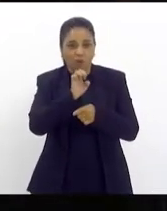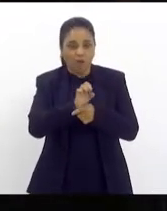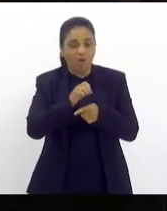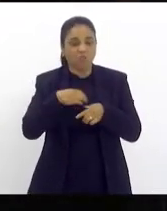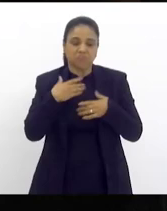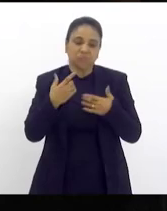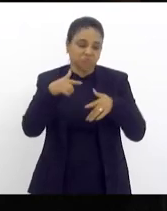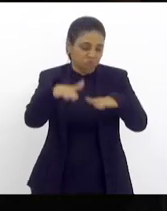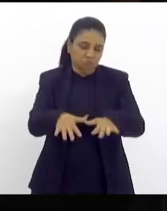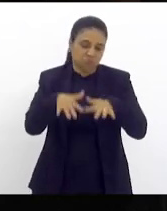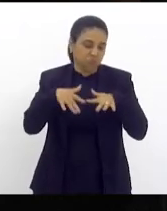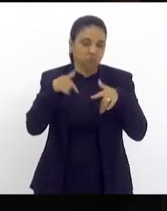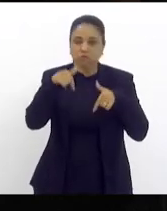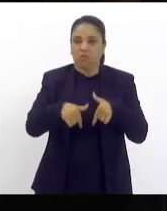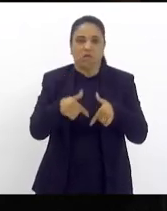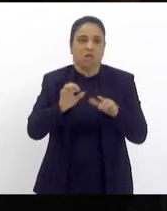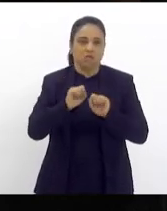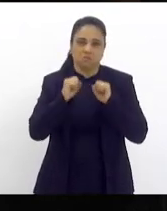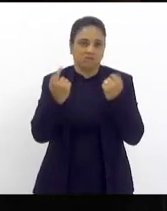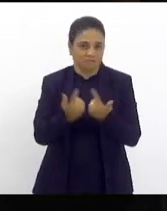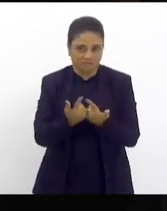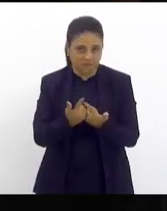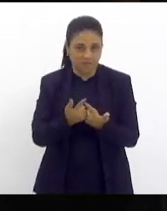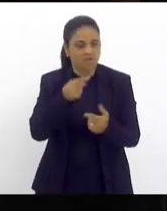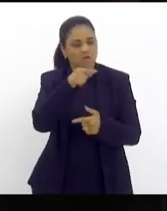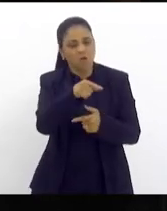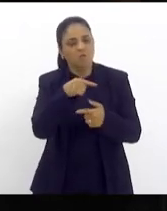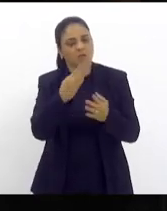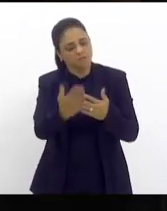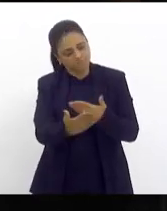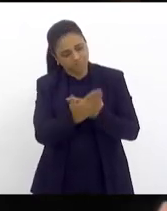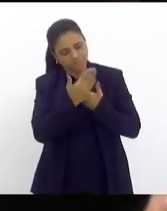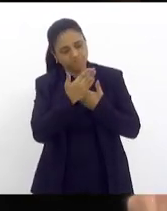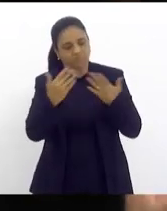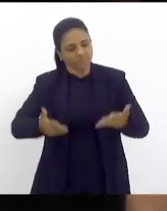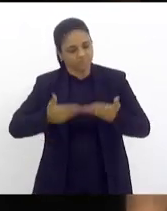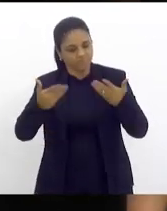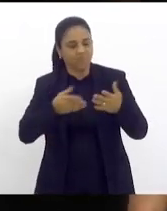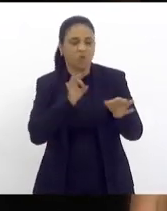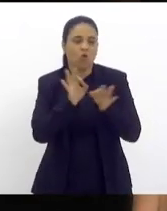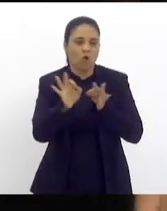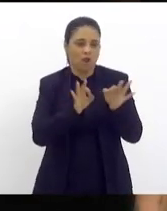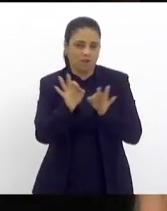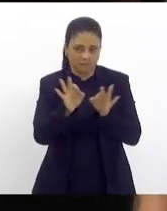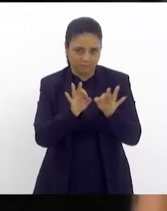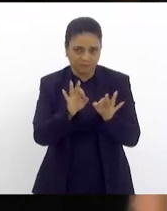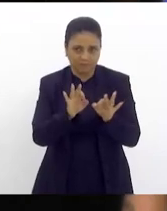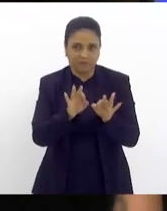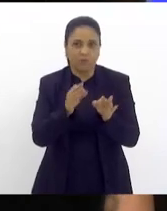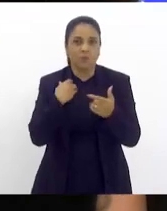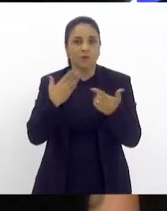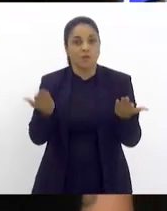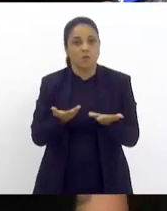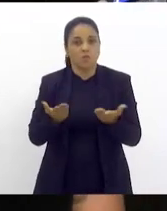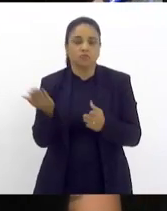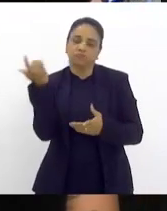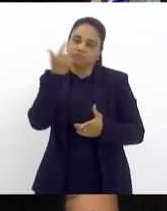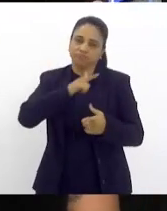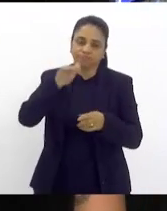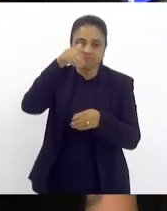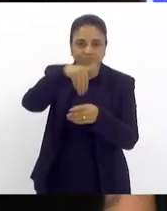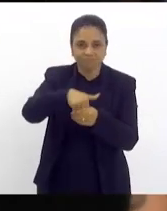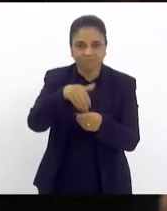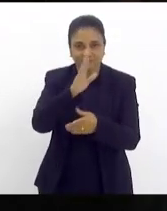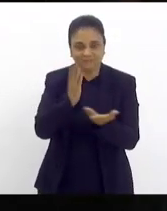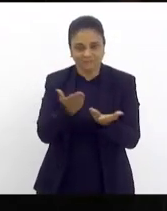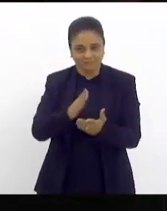agradecendo todo o seu empenho, toda a sua luta, toda a sua organização para que a gente tivesse um lugar nesse plenário aqui da LERJ. Então,